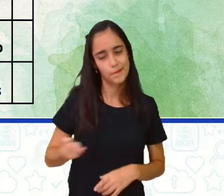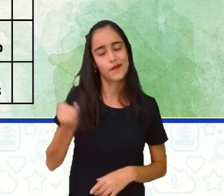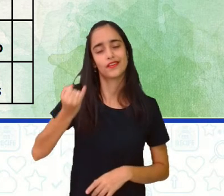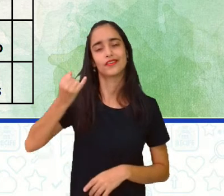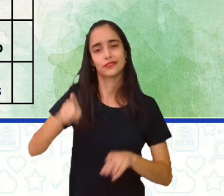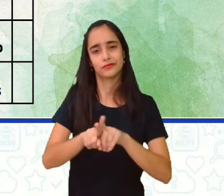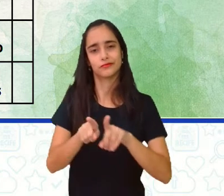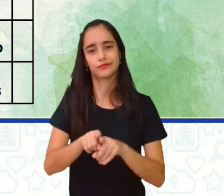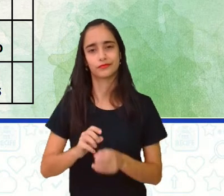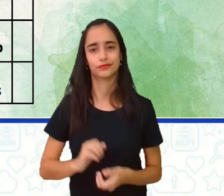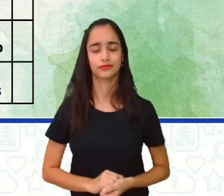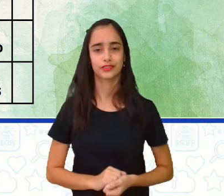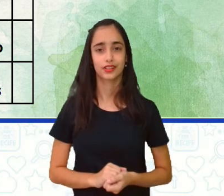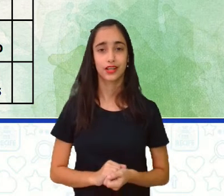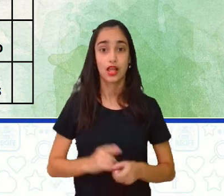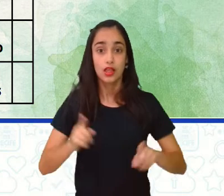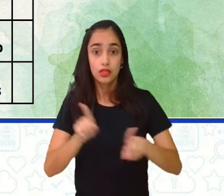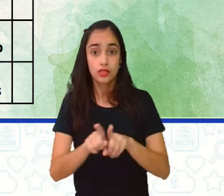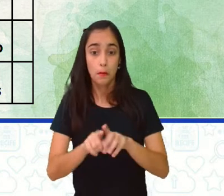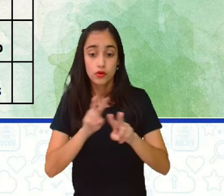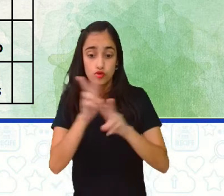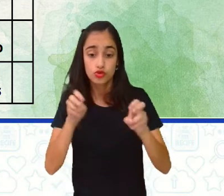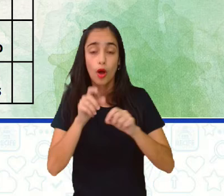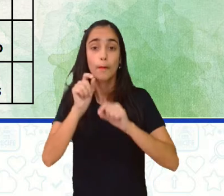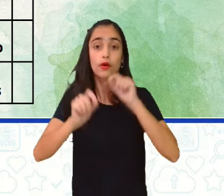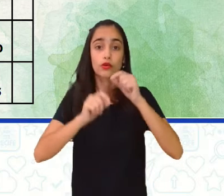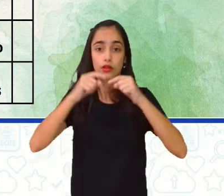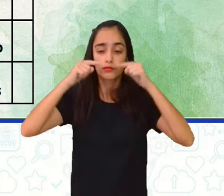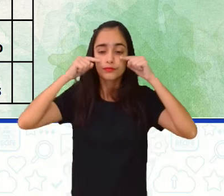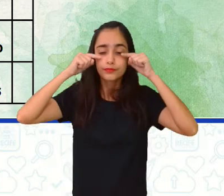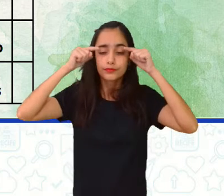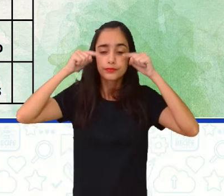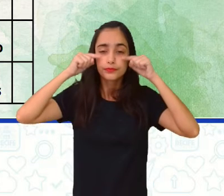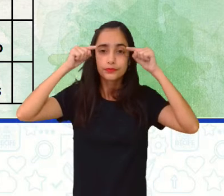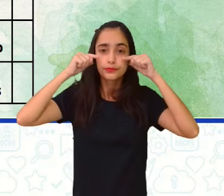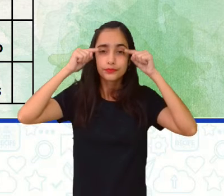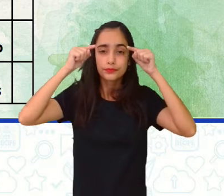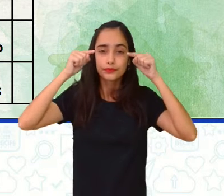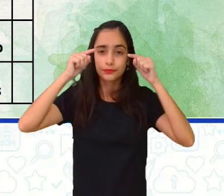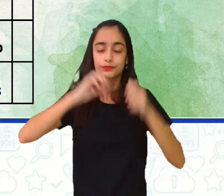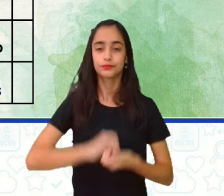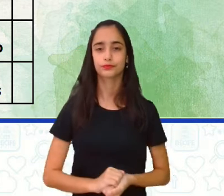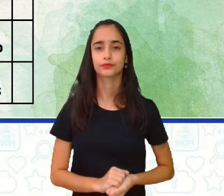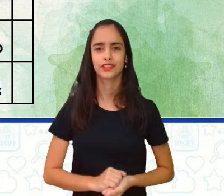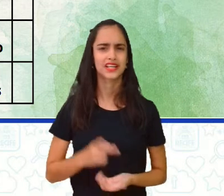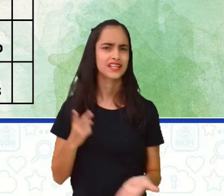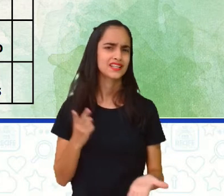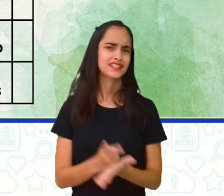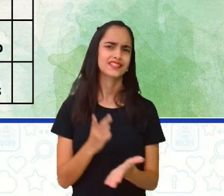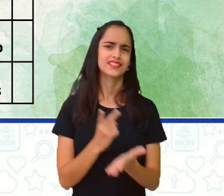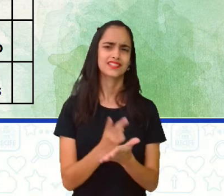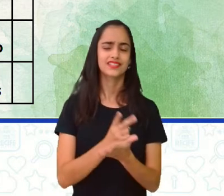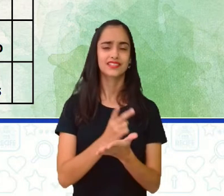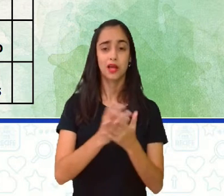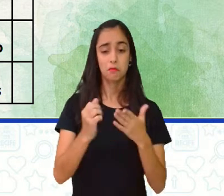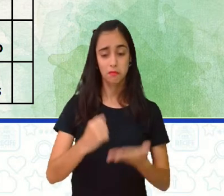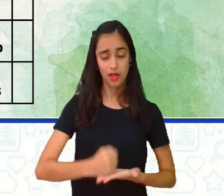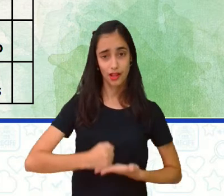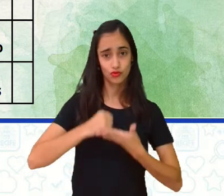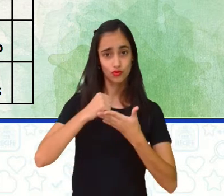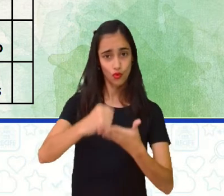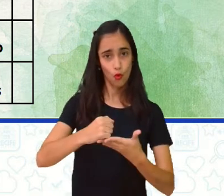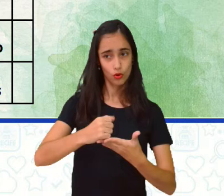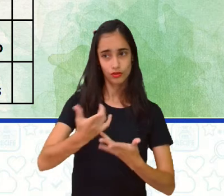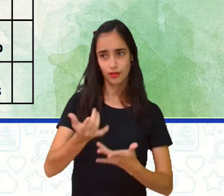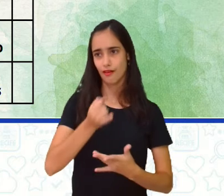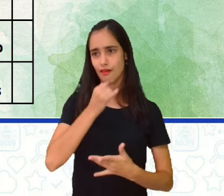A questão dos cílios. Eles movem e retêm. Então, não permite que entre no nosso olho, na